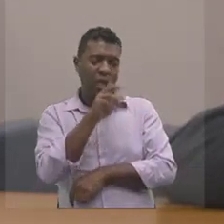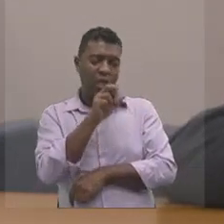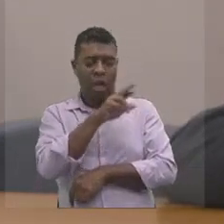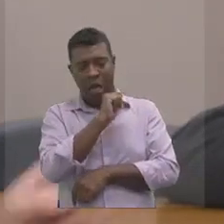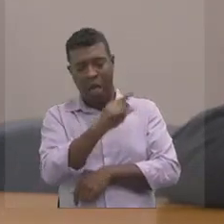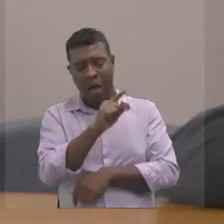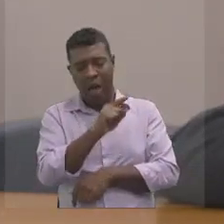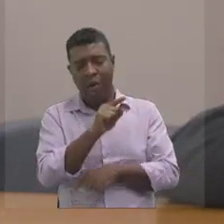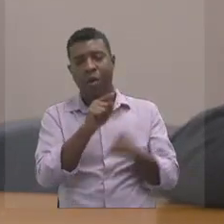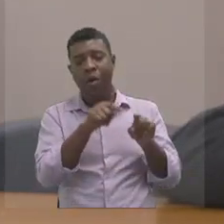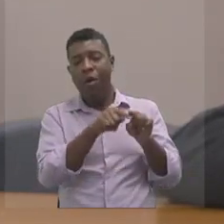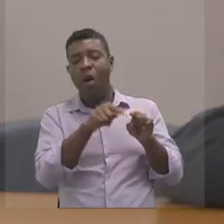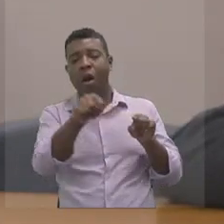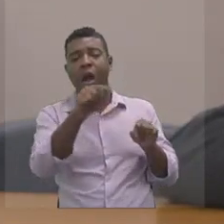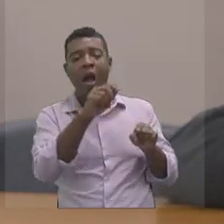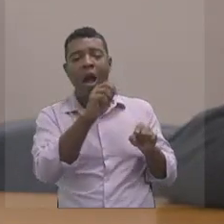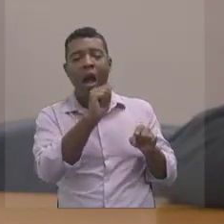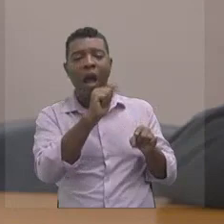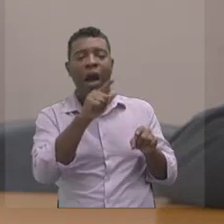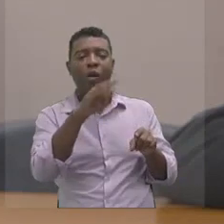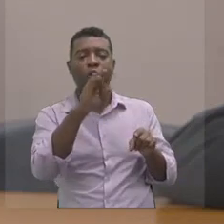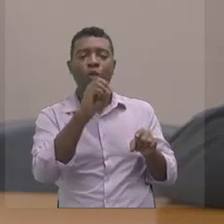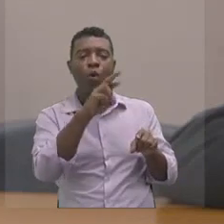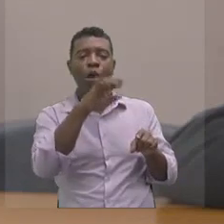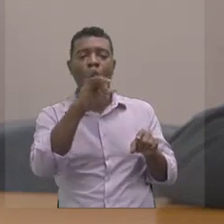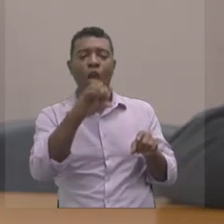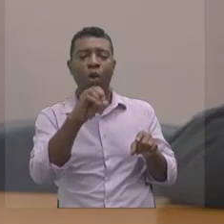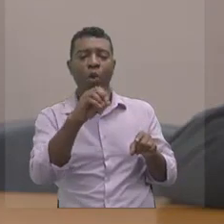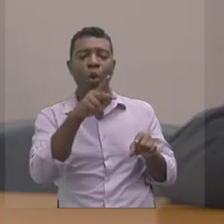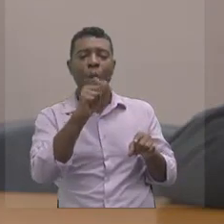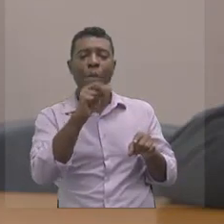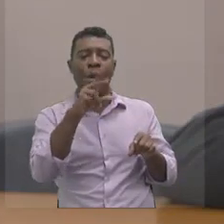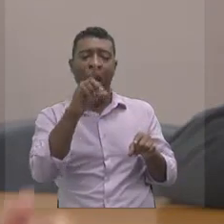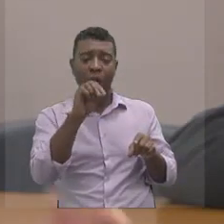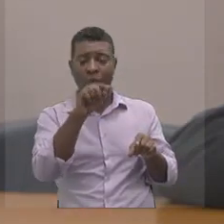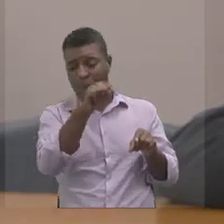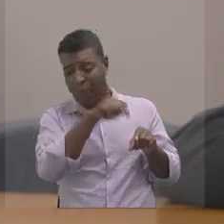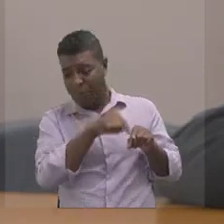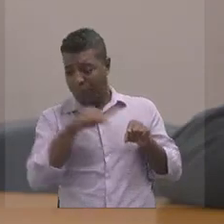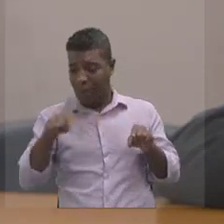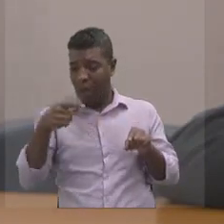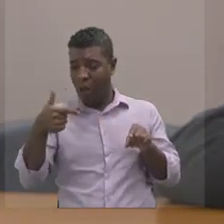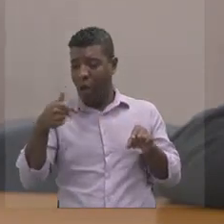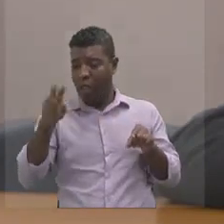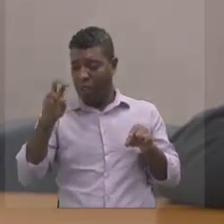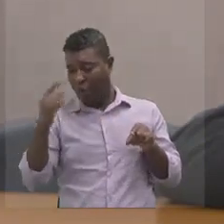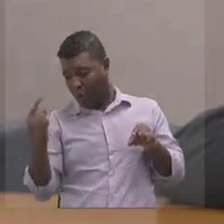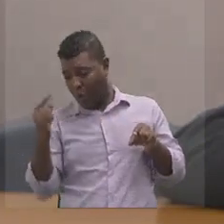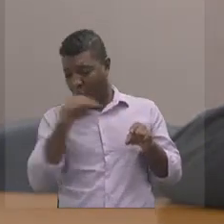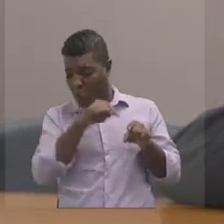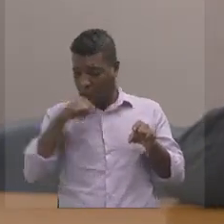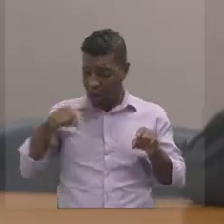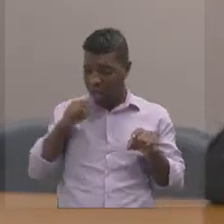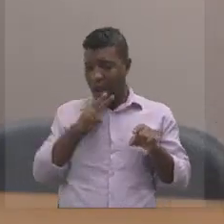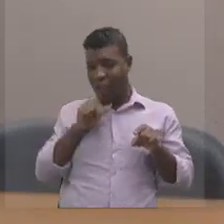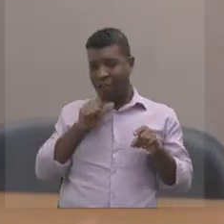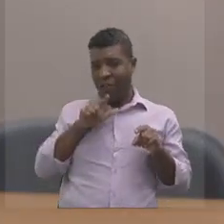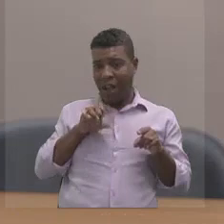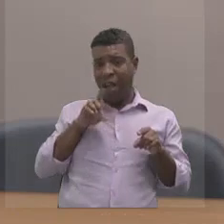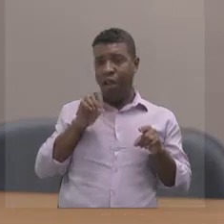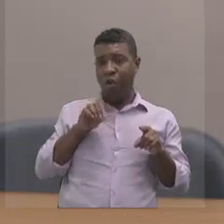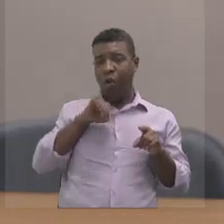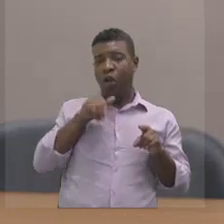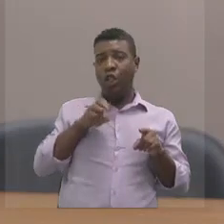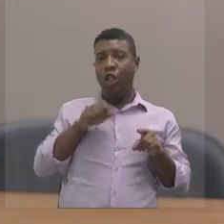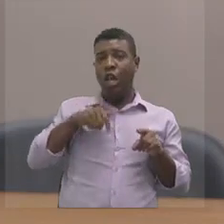Pardo mas a 251 e ao nosso Vale Jequitinhonha aos grandes centros através da 116 a